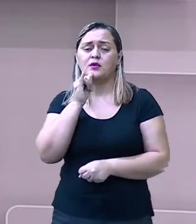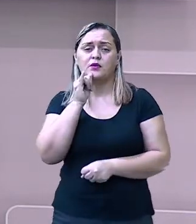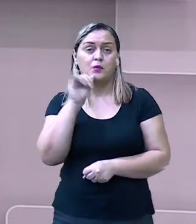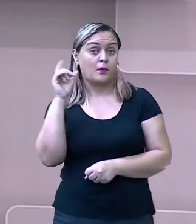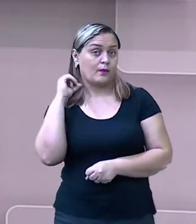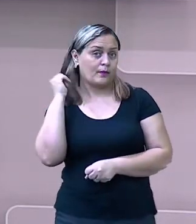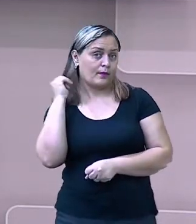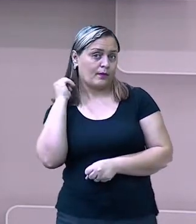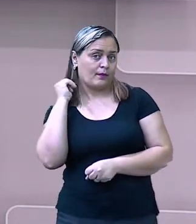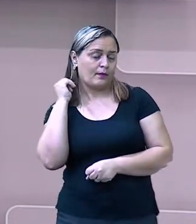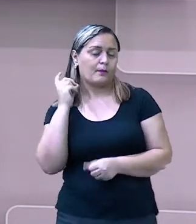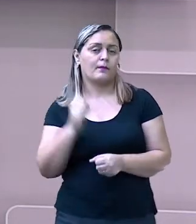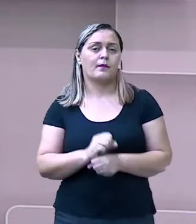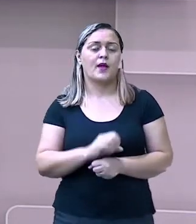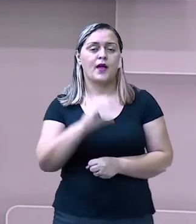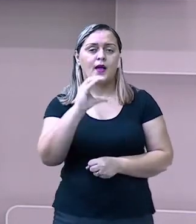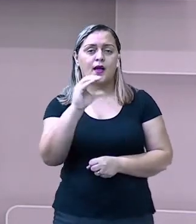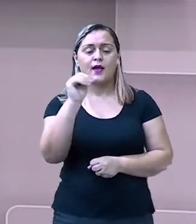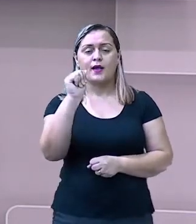em sílabas?